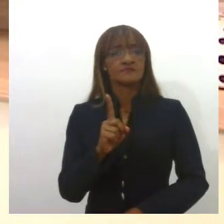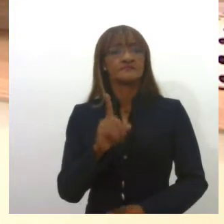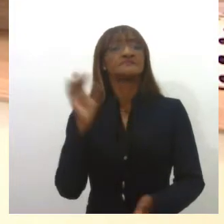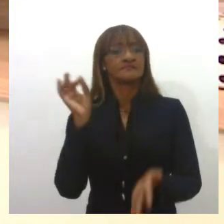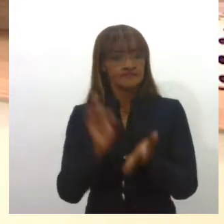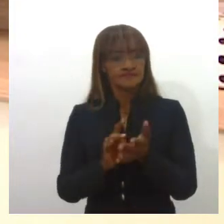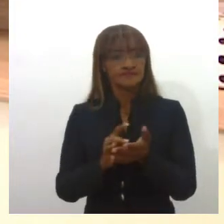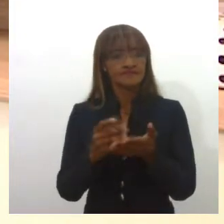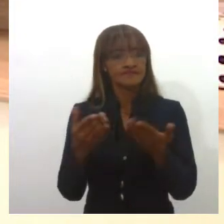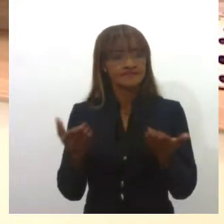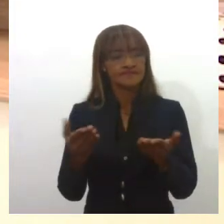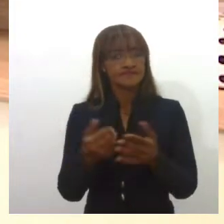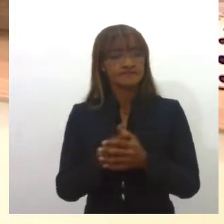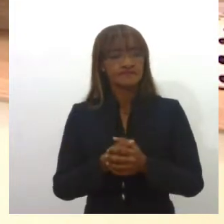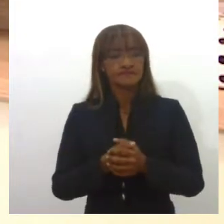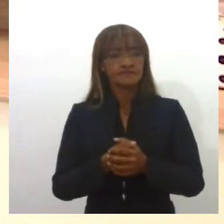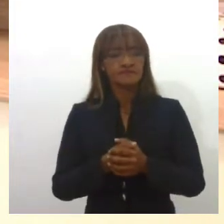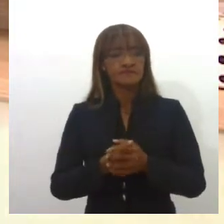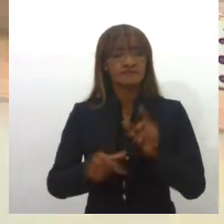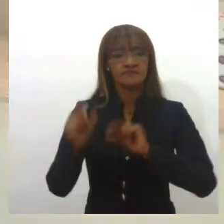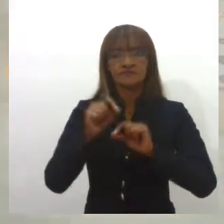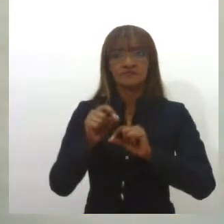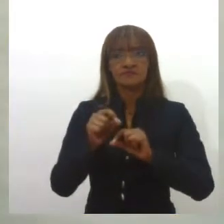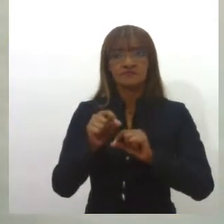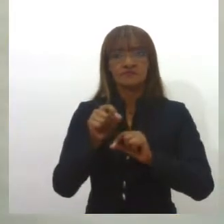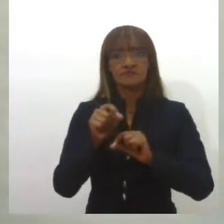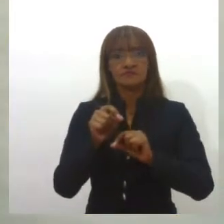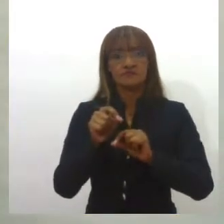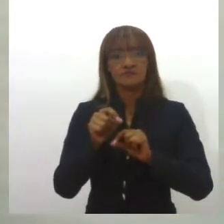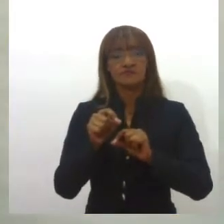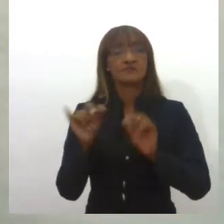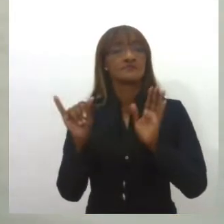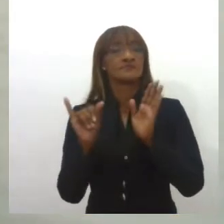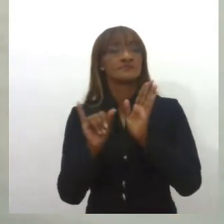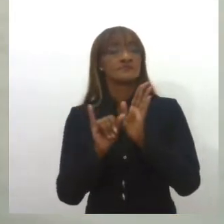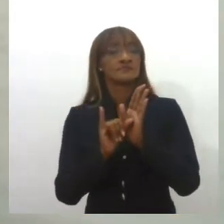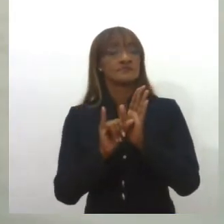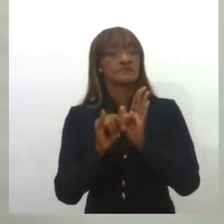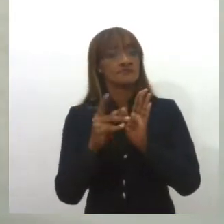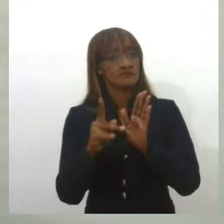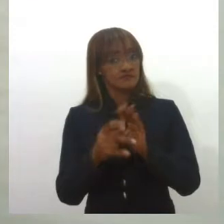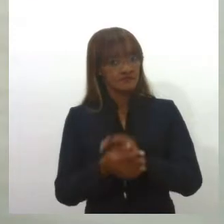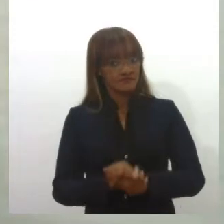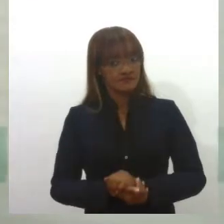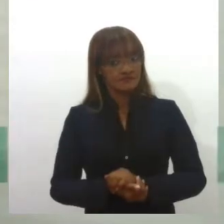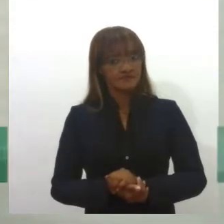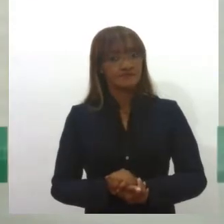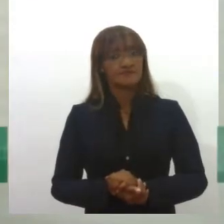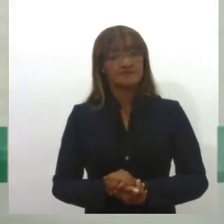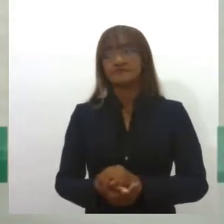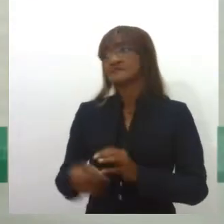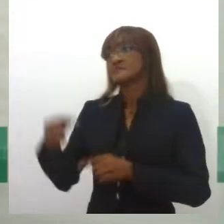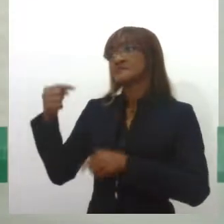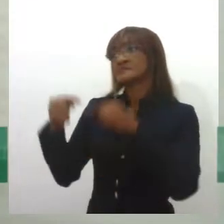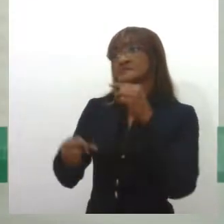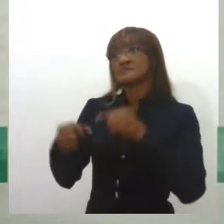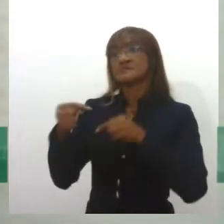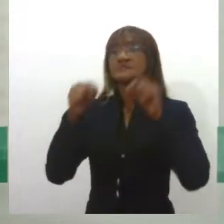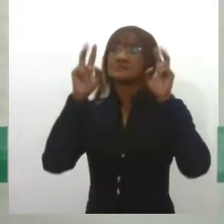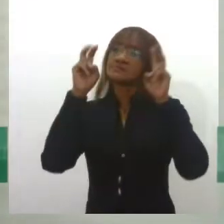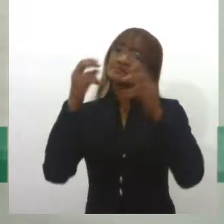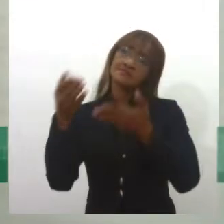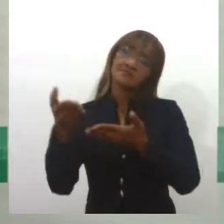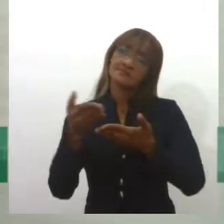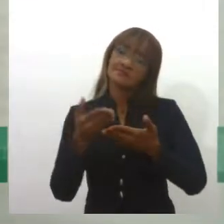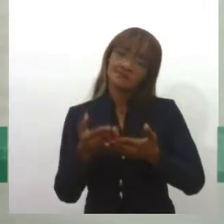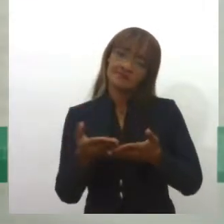Mahatma Gandhi, seja você. E para debater esse tema, convidamos a partir de